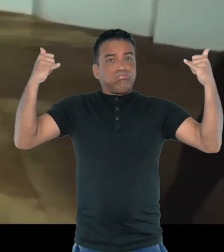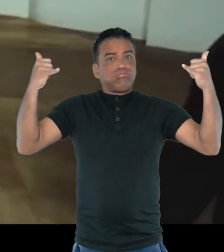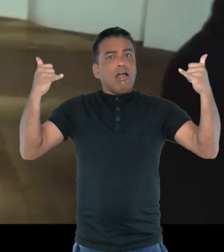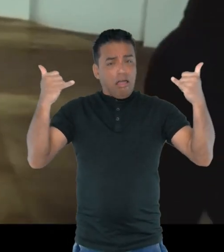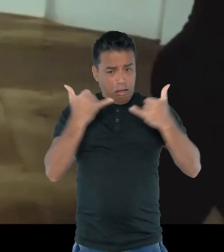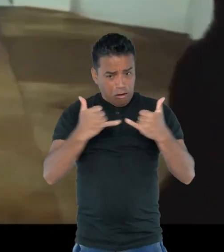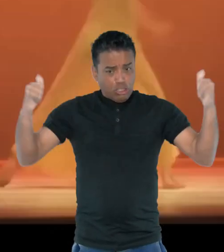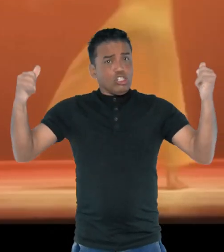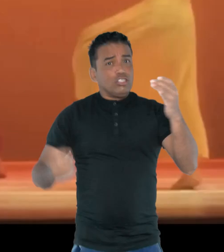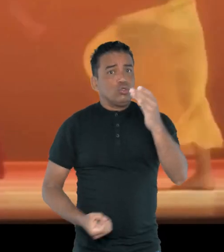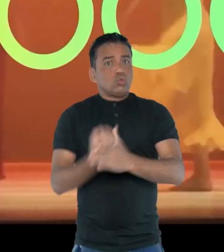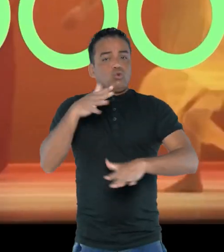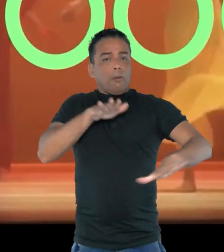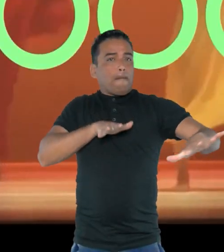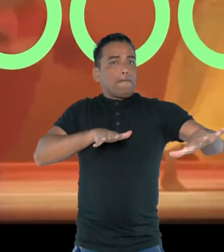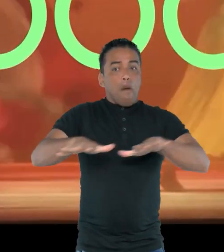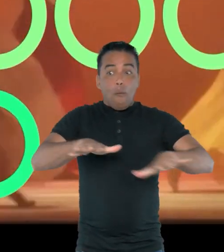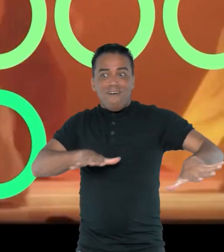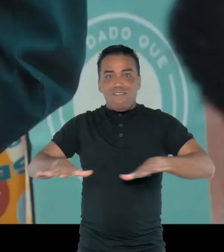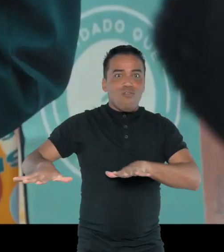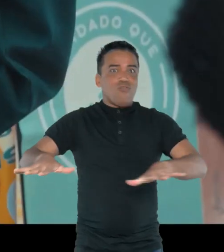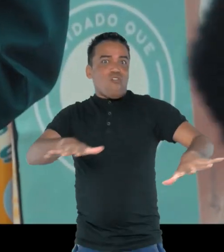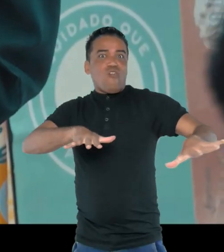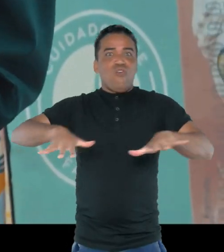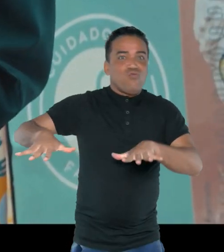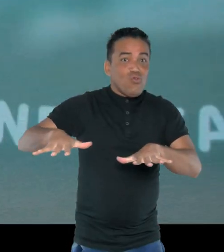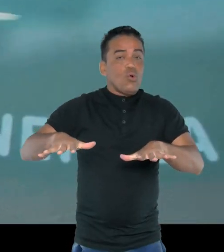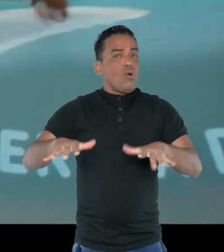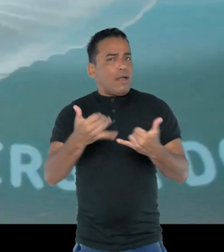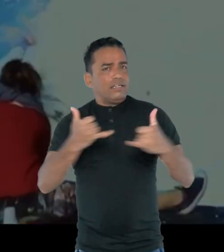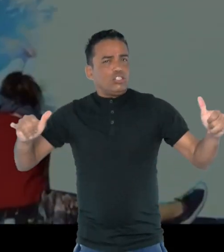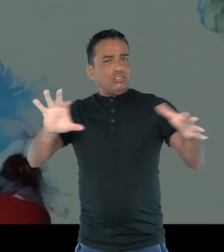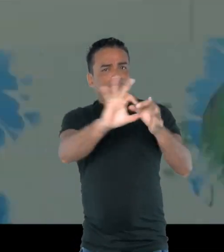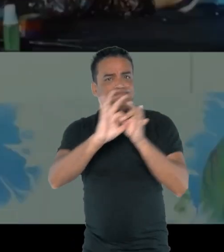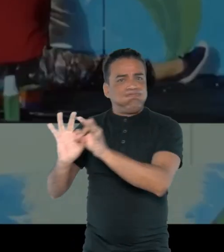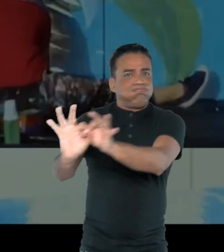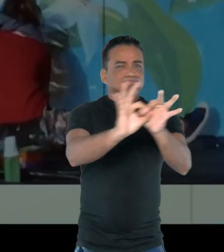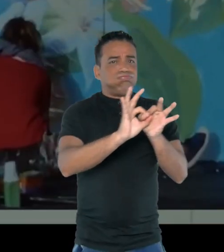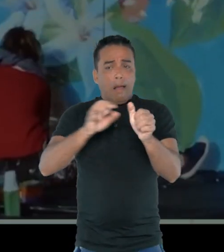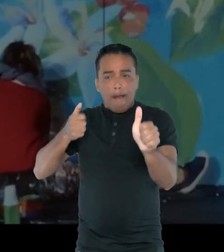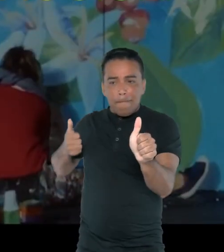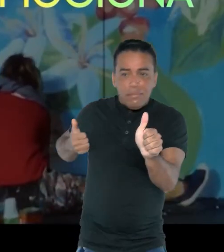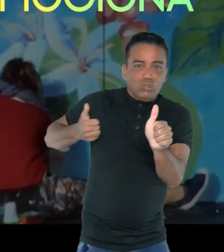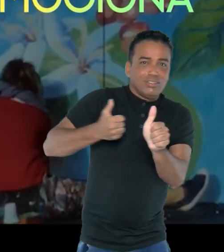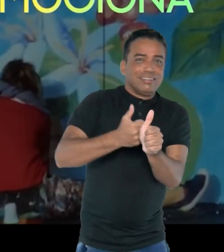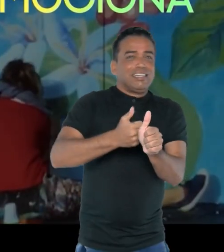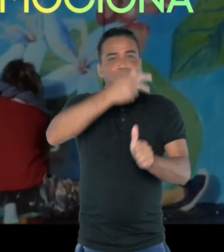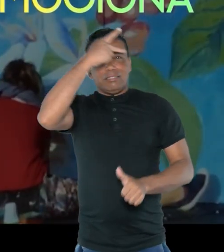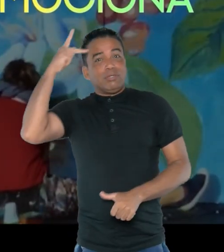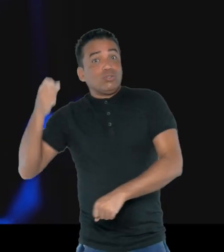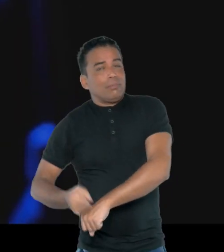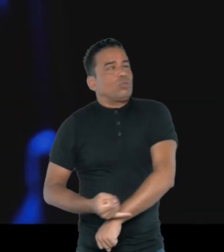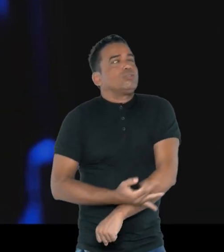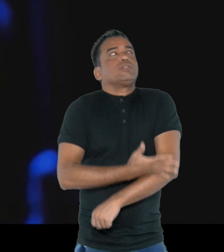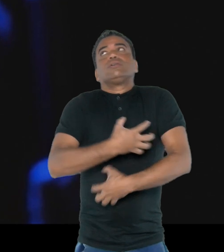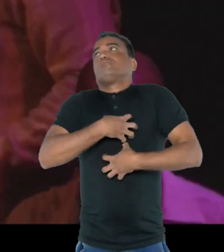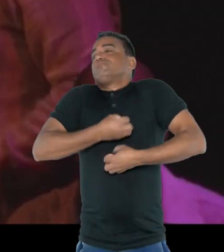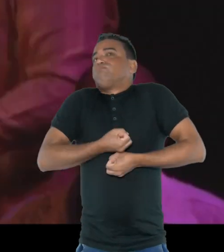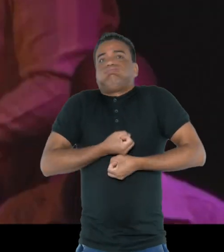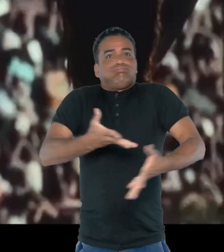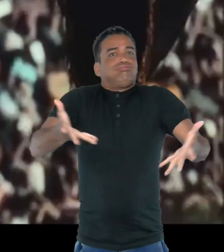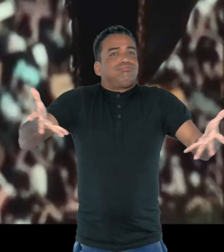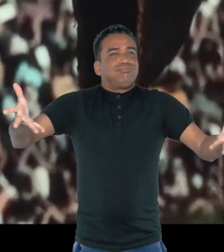energia que gera movimento, energia que conecta, aproxima, emociona,